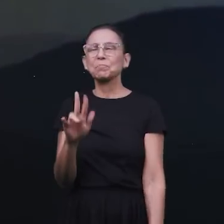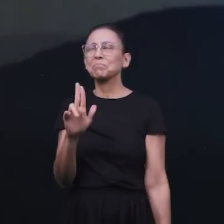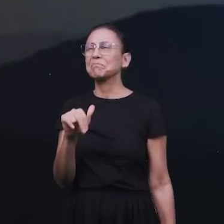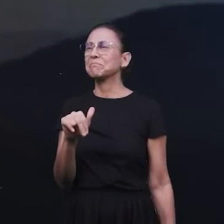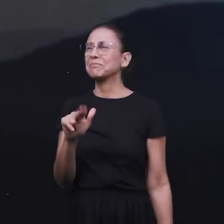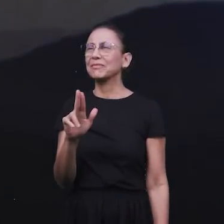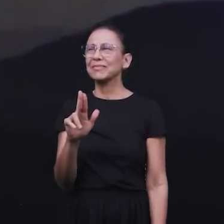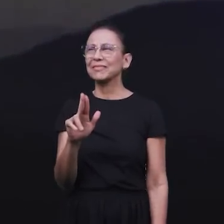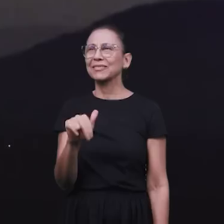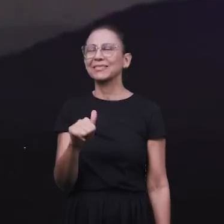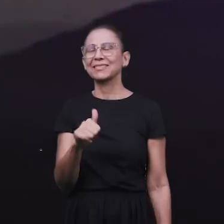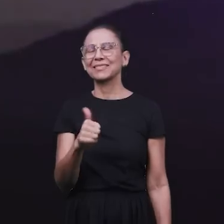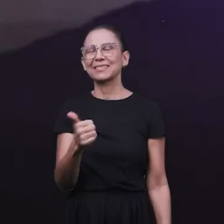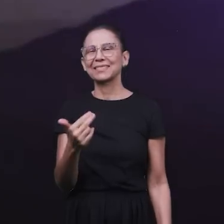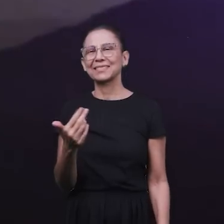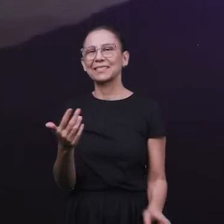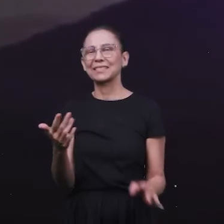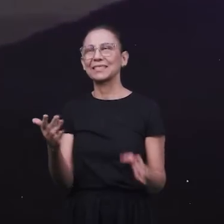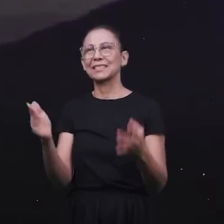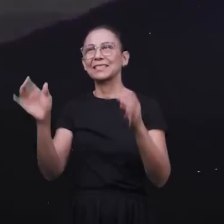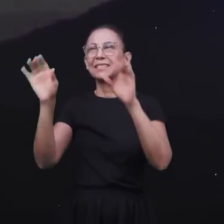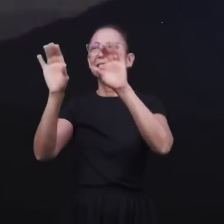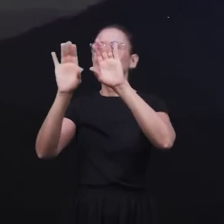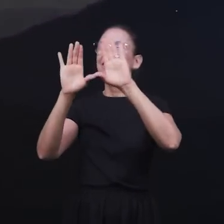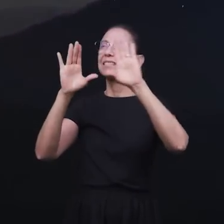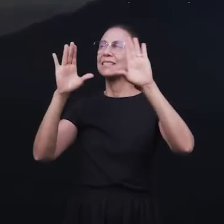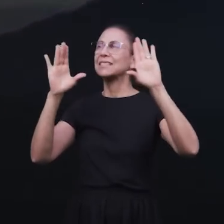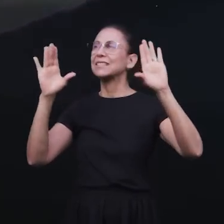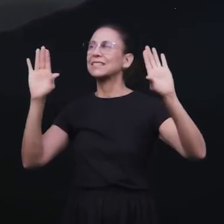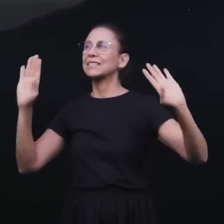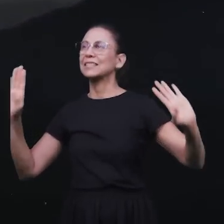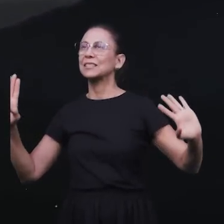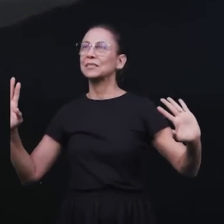ela nunca findará.